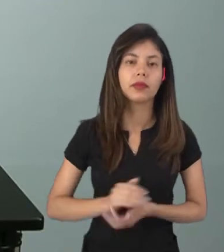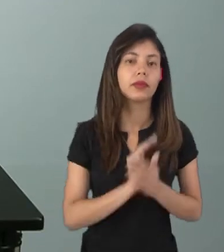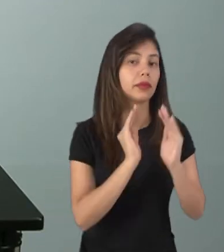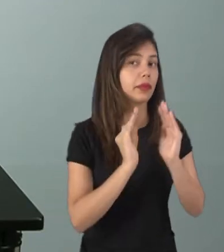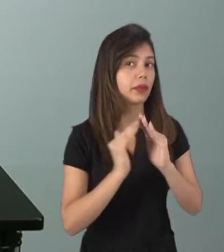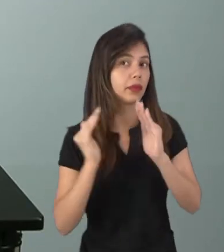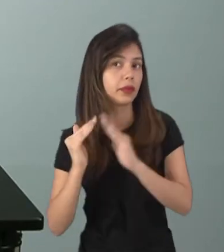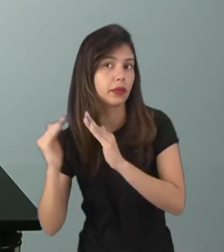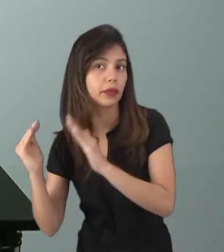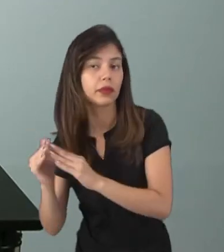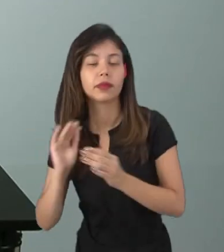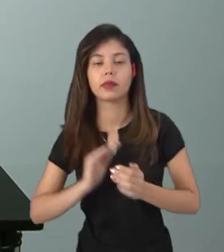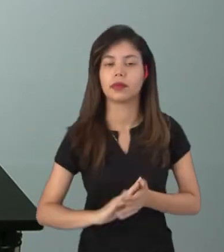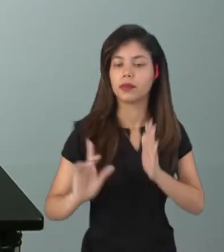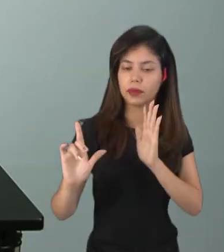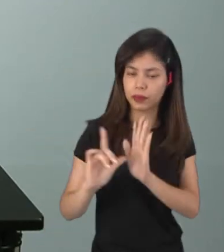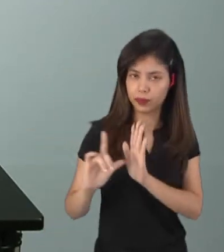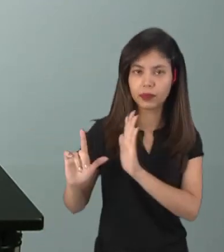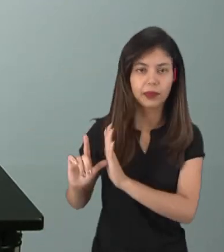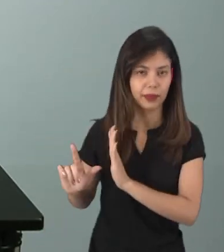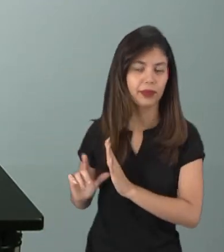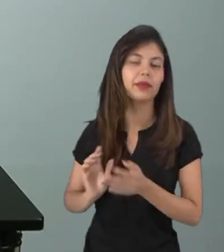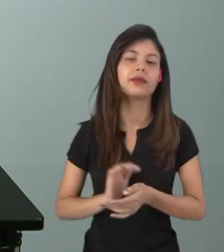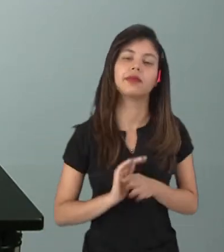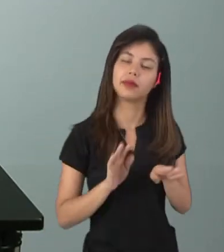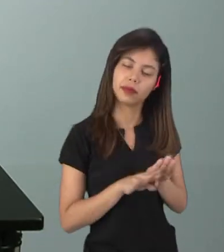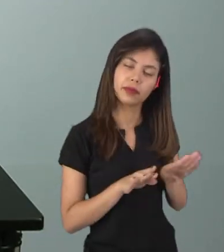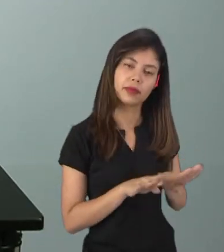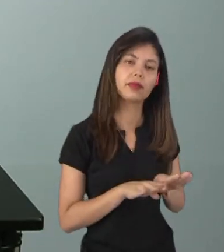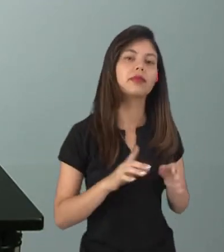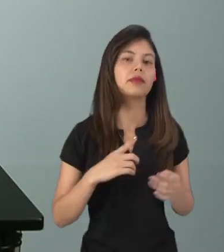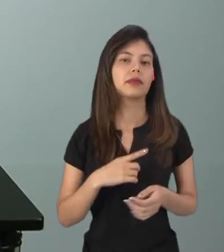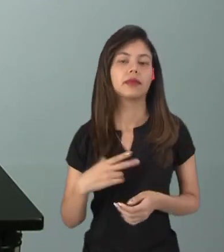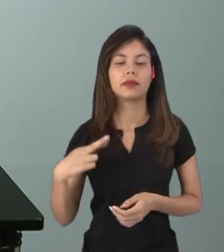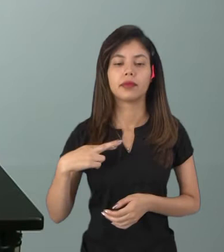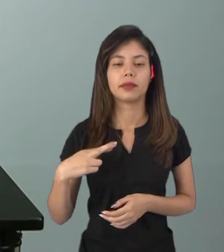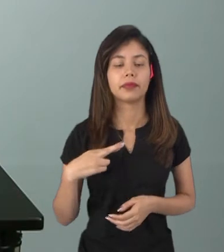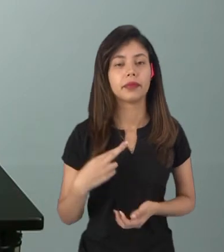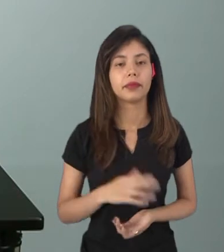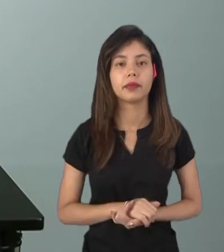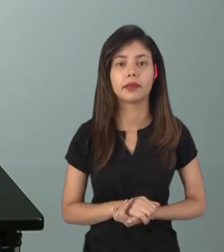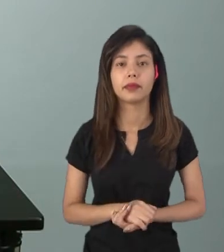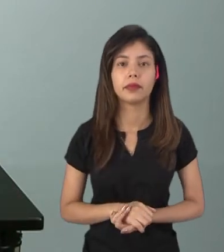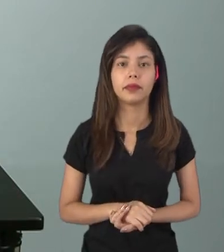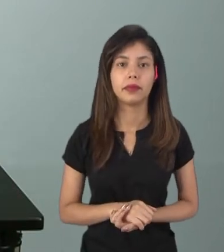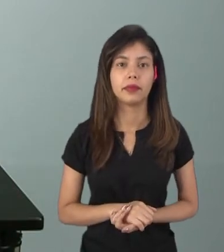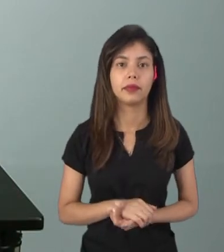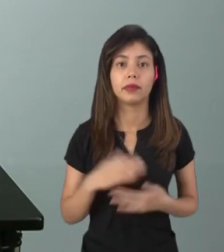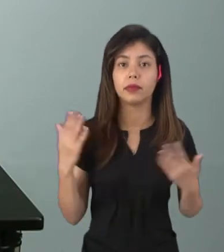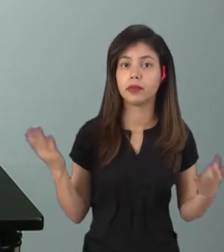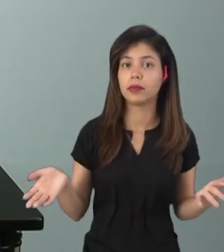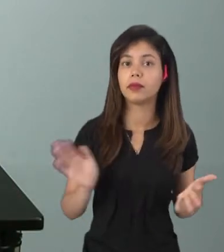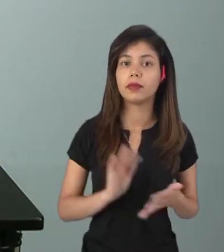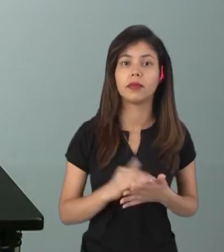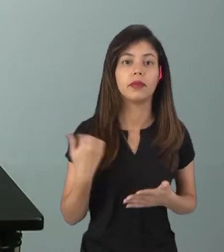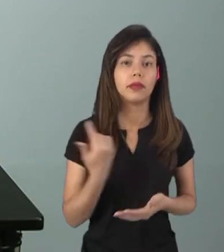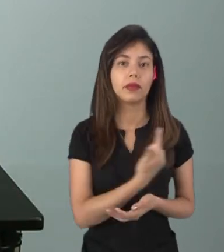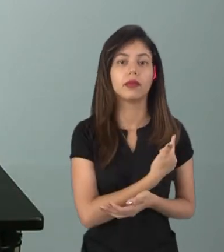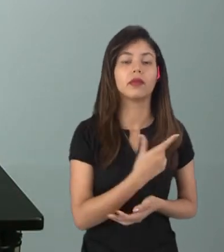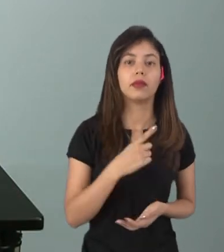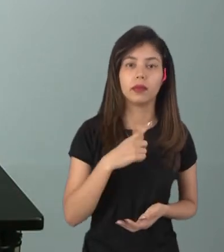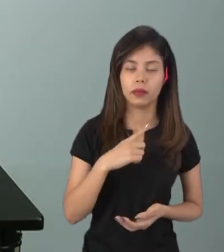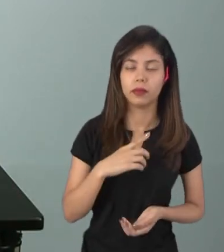As casas e lojas constituem os espaços privados, certo? Então, nós temos